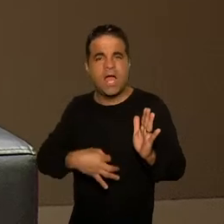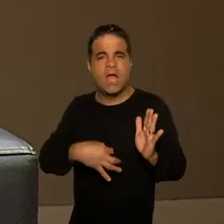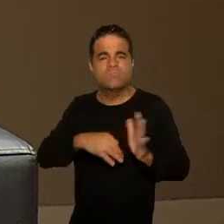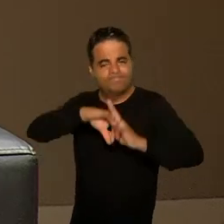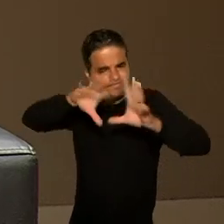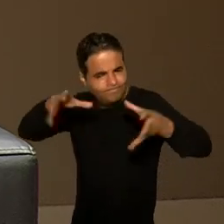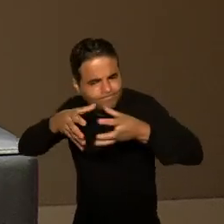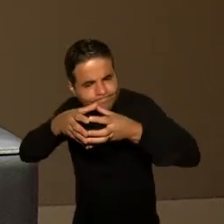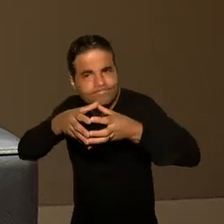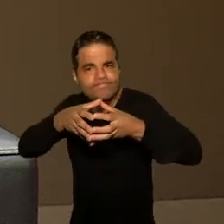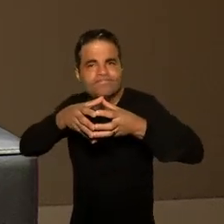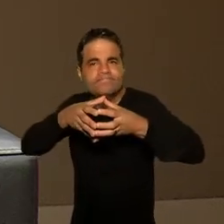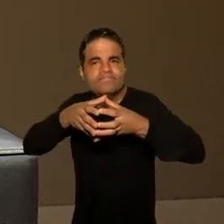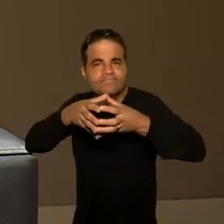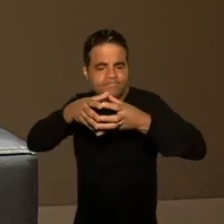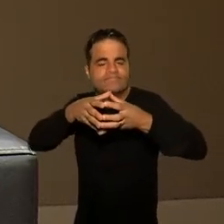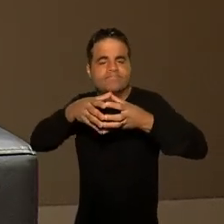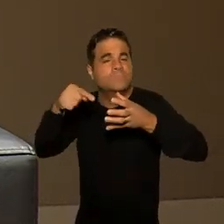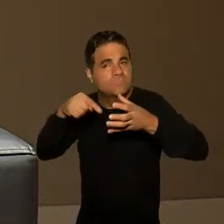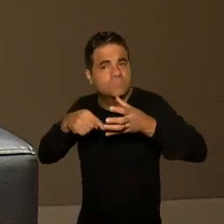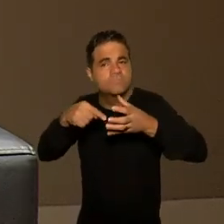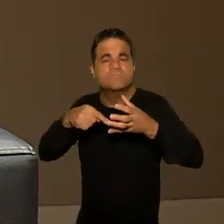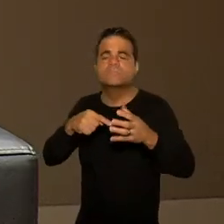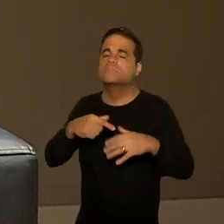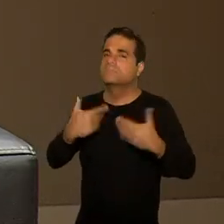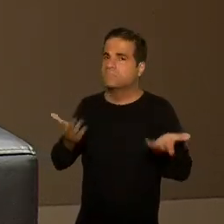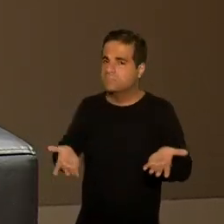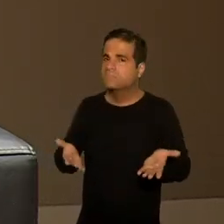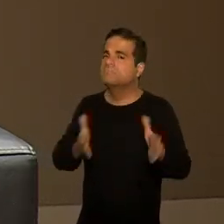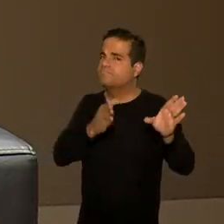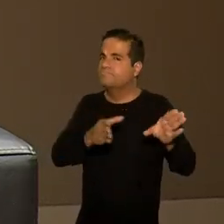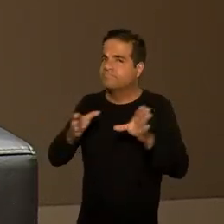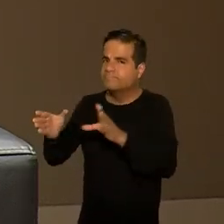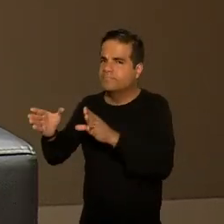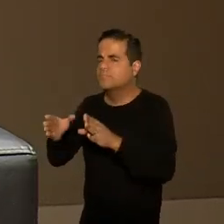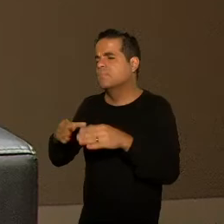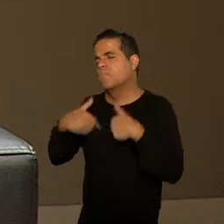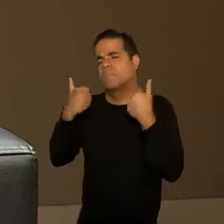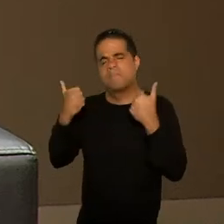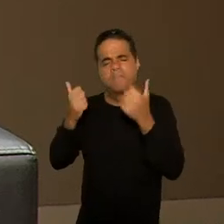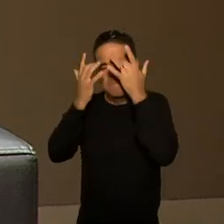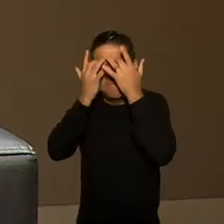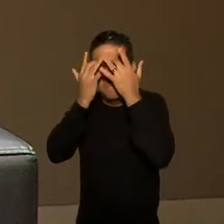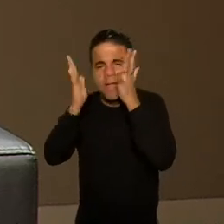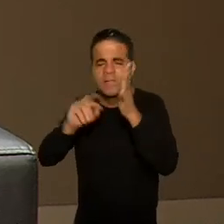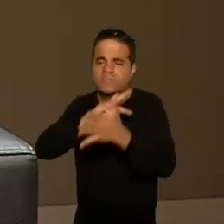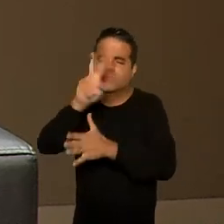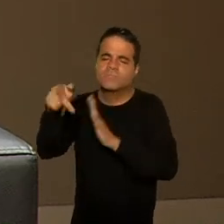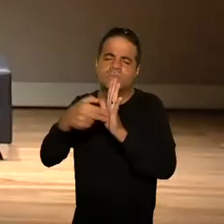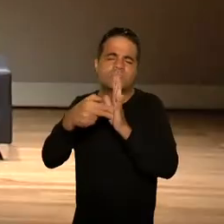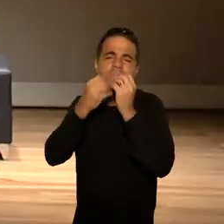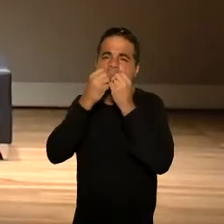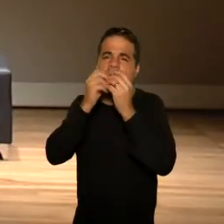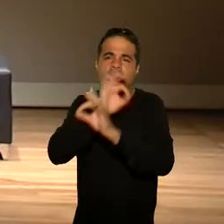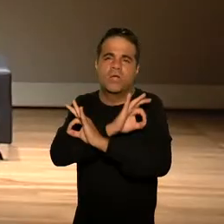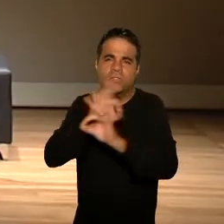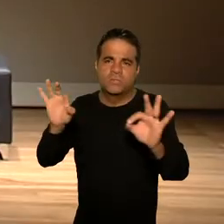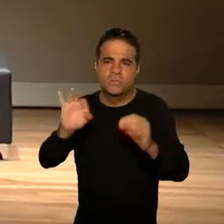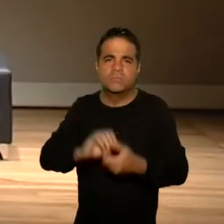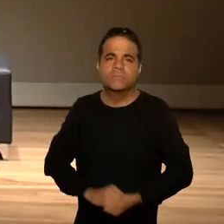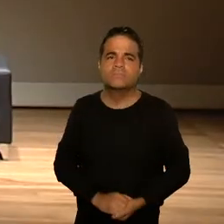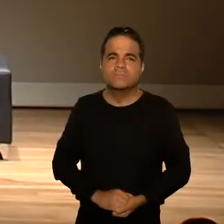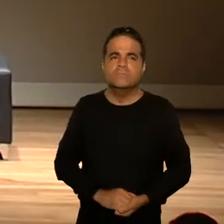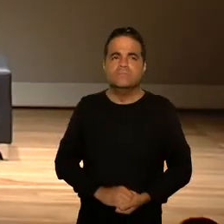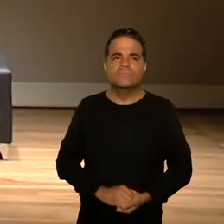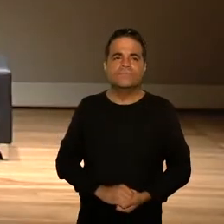coletiva né entre essas partes é muito mais significativo claro isso